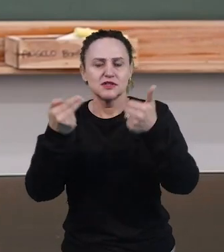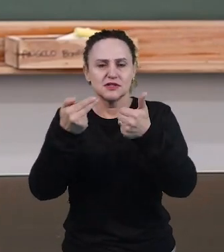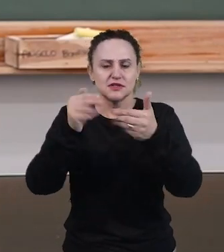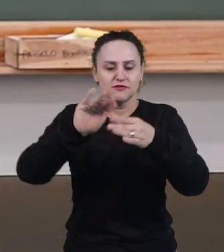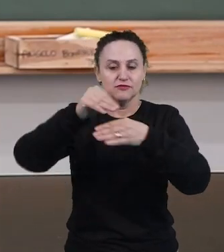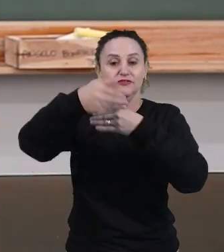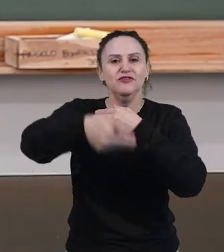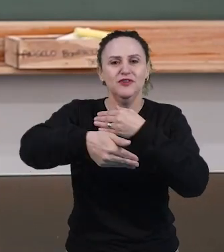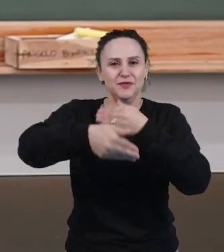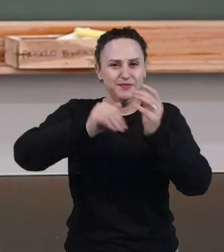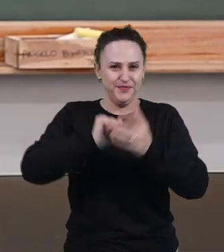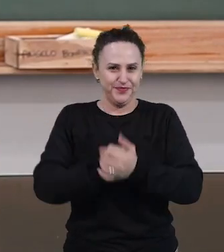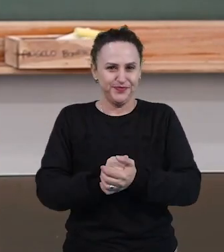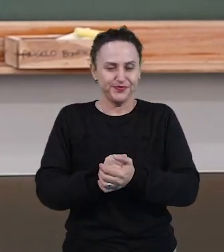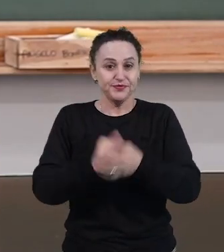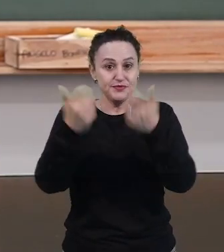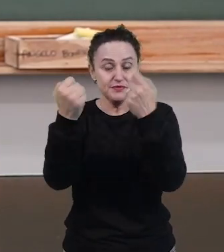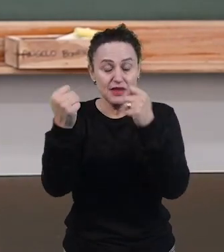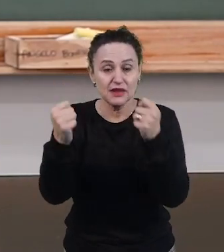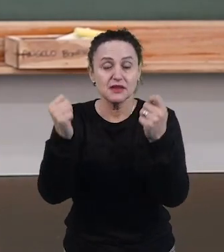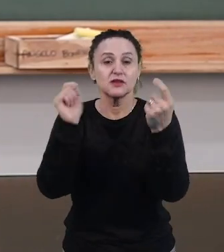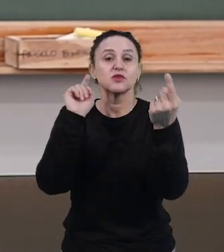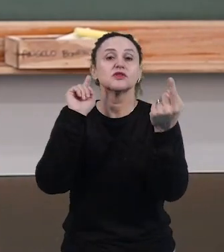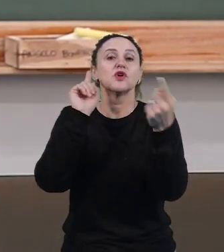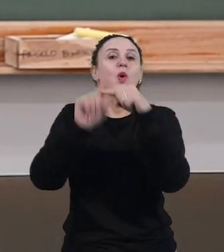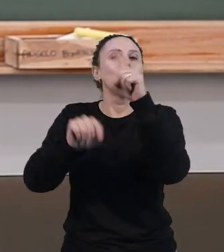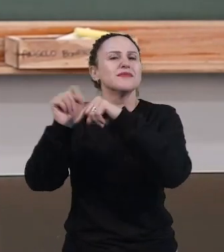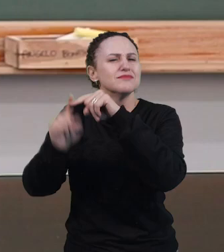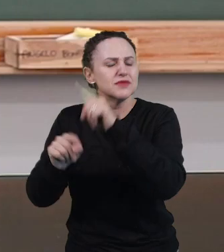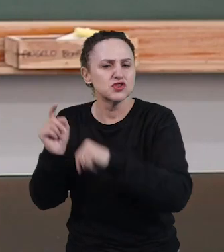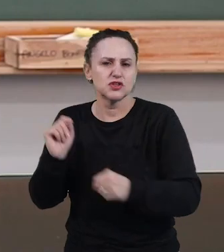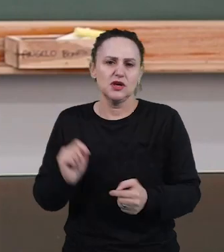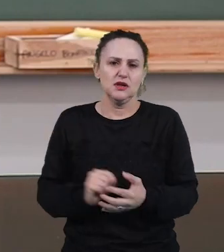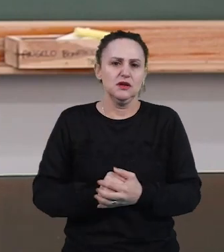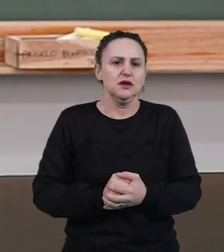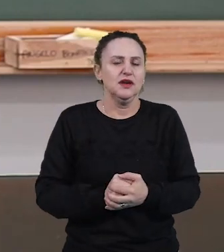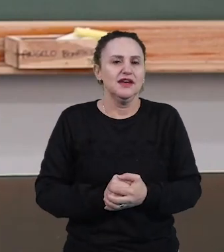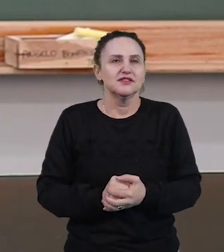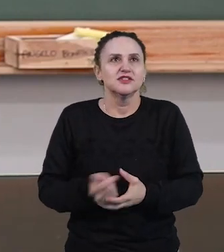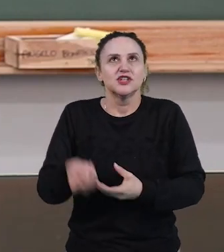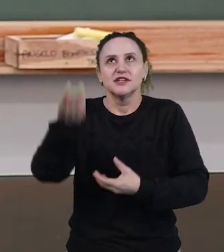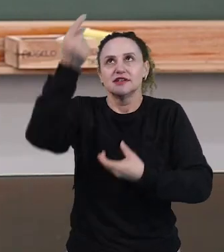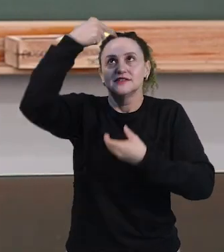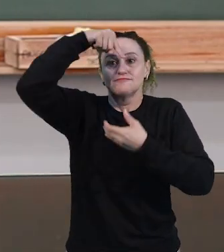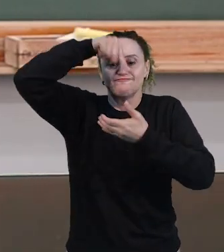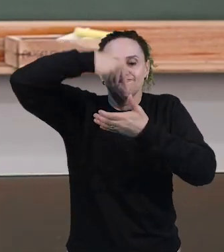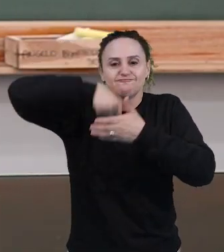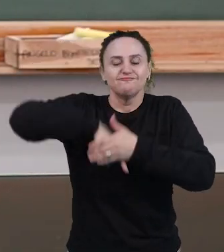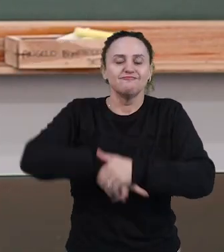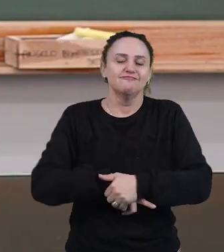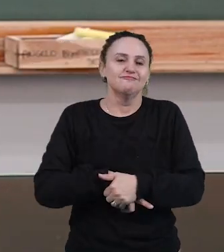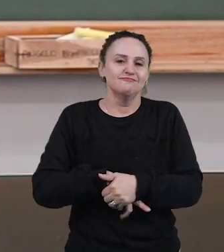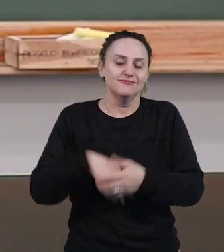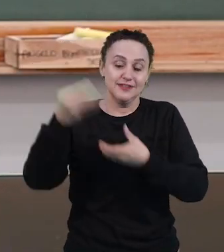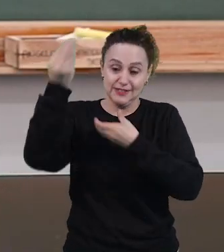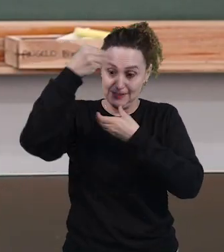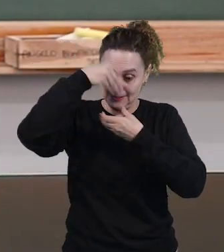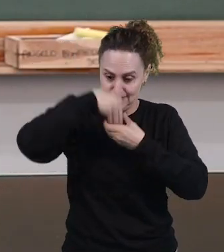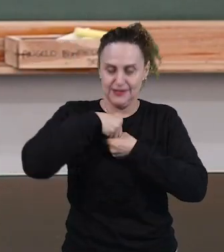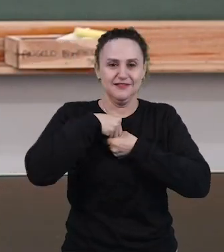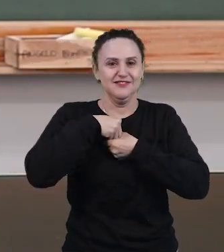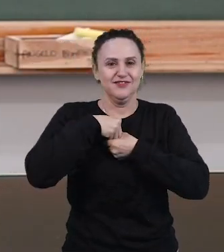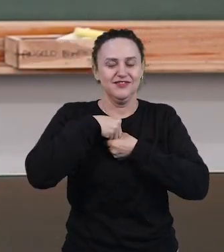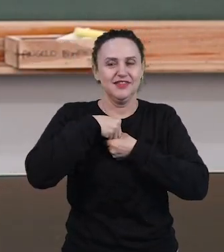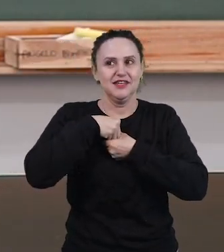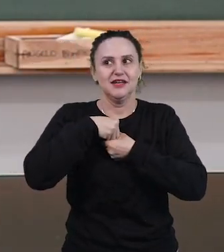preciso tanto dos objetos em si, eu já consigo, eles já estão mais internalizados em mim, né? Se antes eu